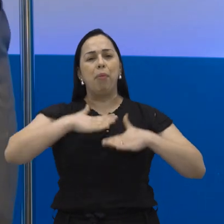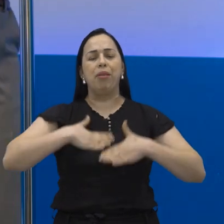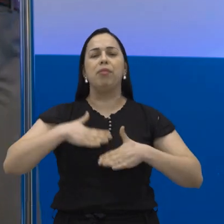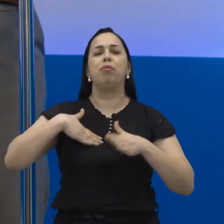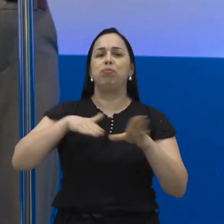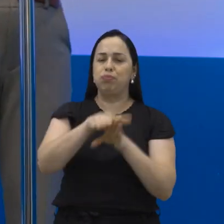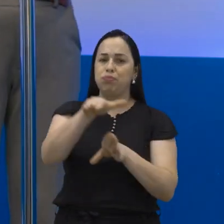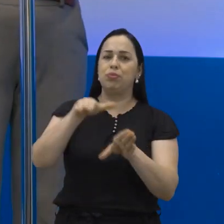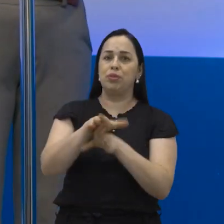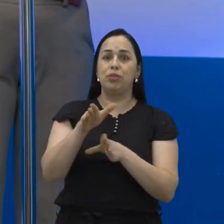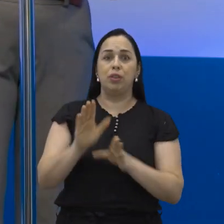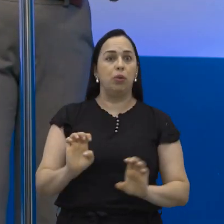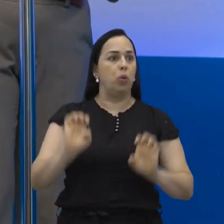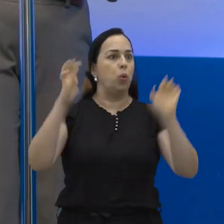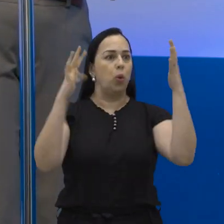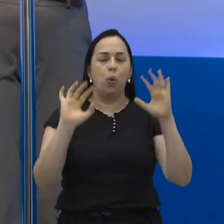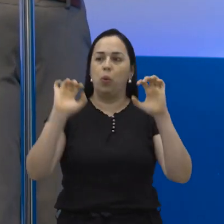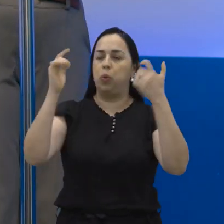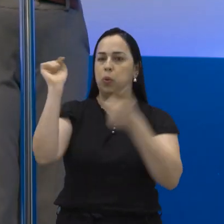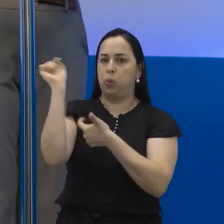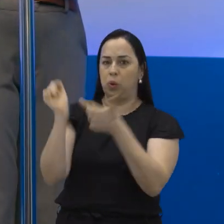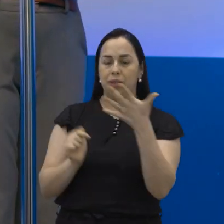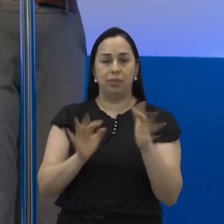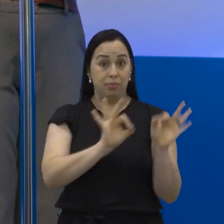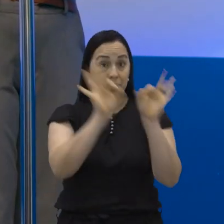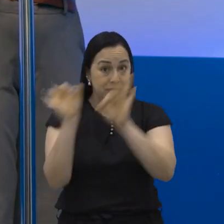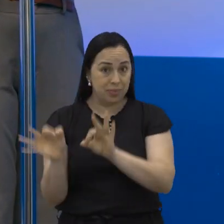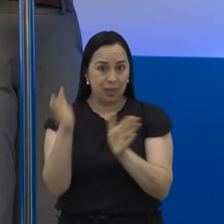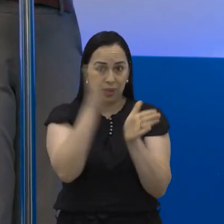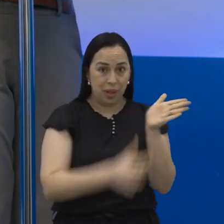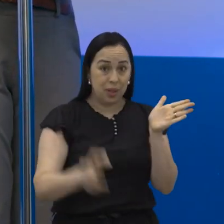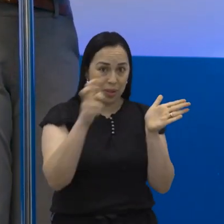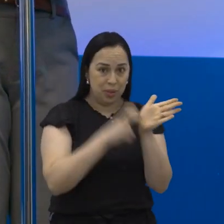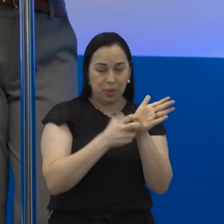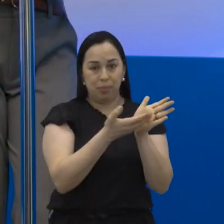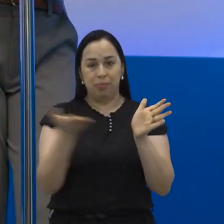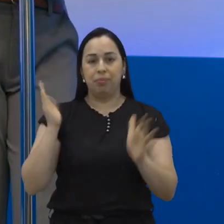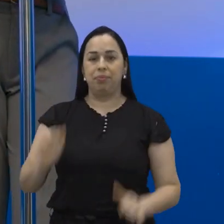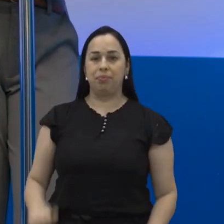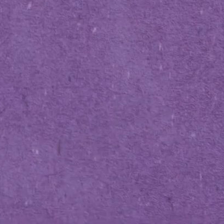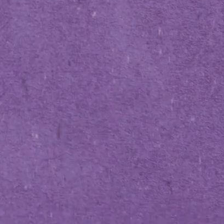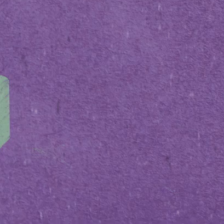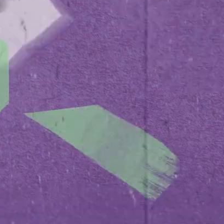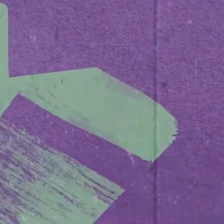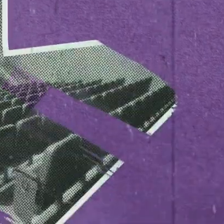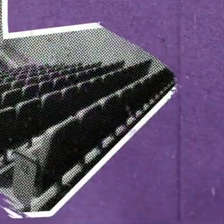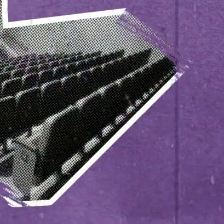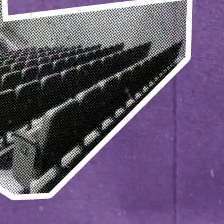os gostos aqui em São José, viu? Vai rolar muita coisa boa. Confere aí na Agenda Cultural.